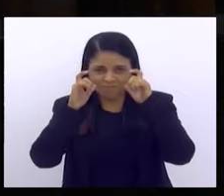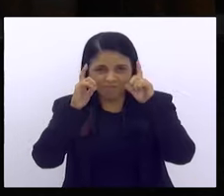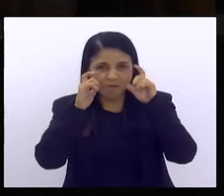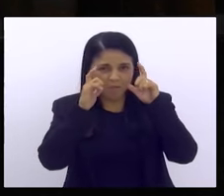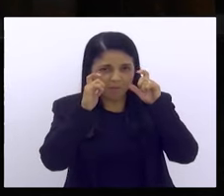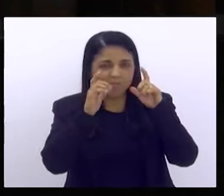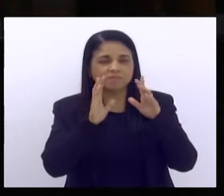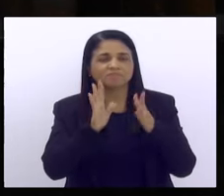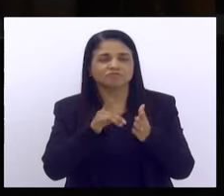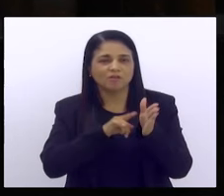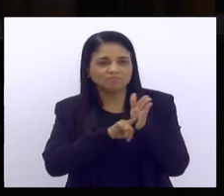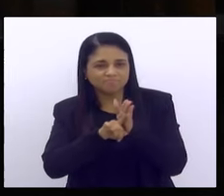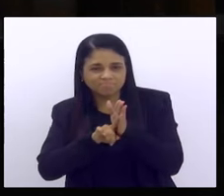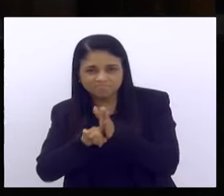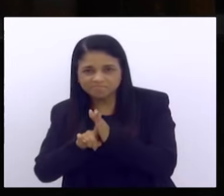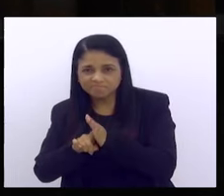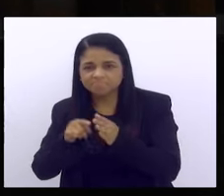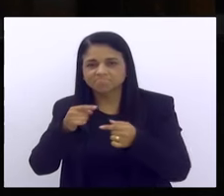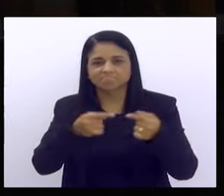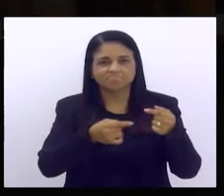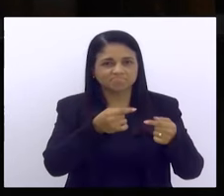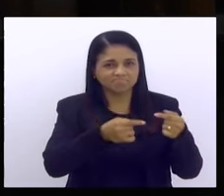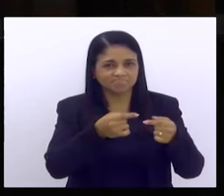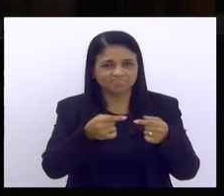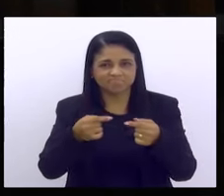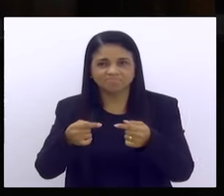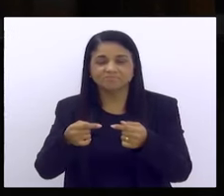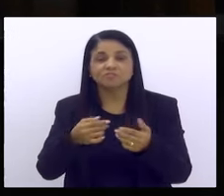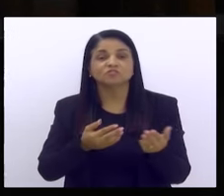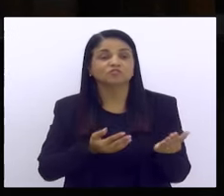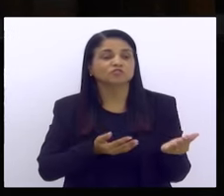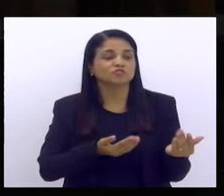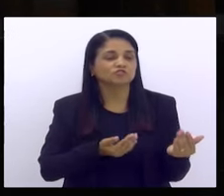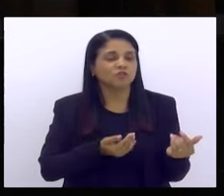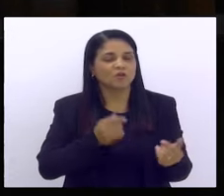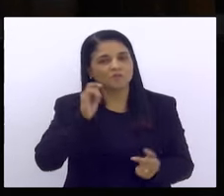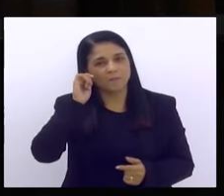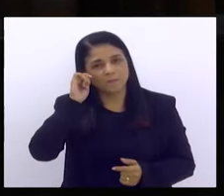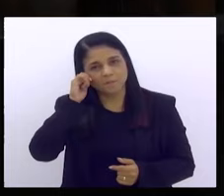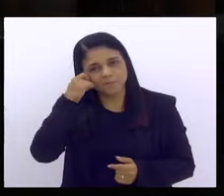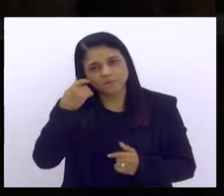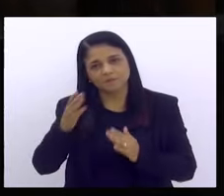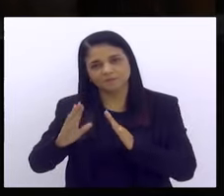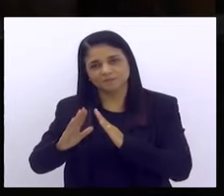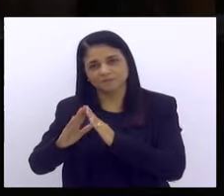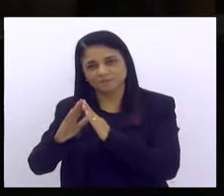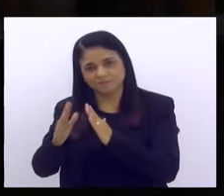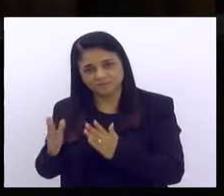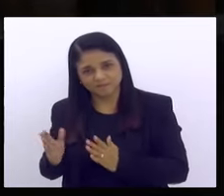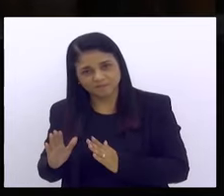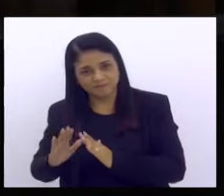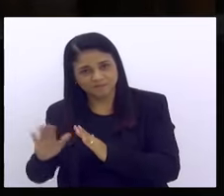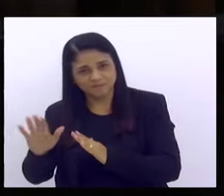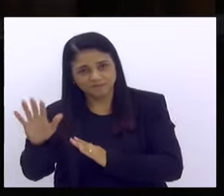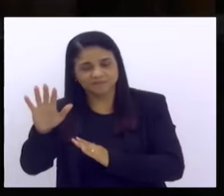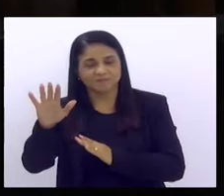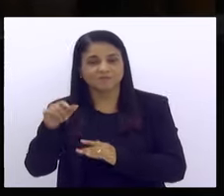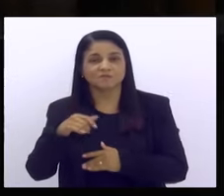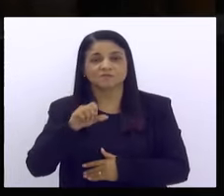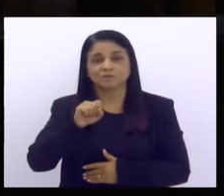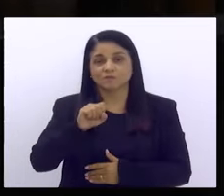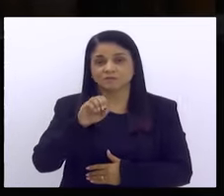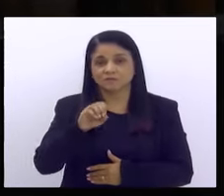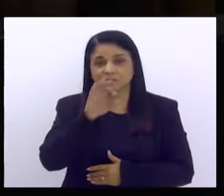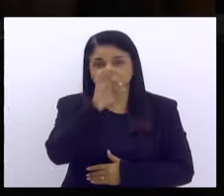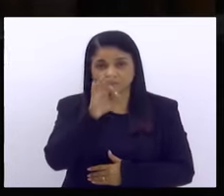reconhecidas nesse reconhecimento fotográfico. São jovens, pretos, de favela e periferia, não à toa,